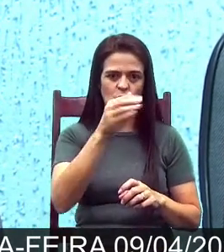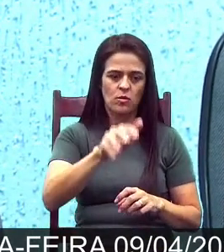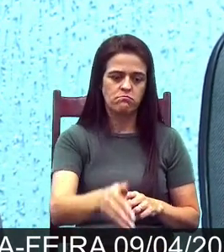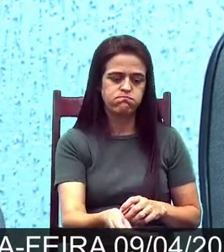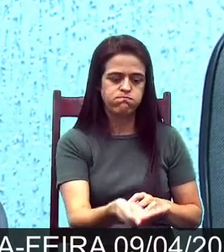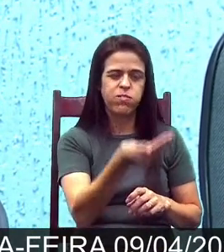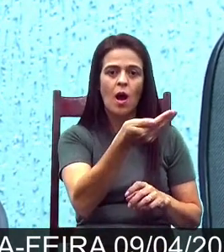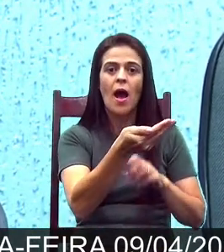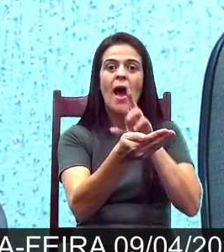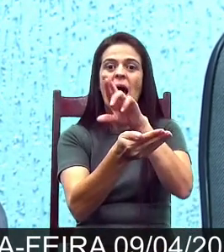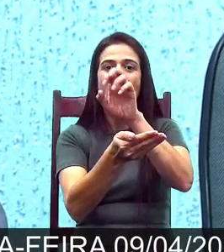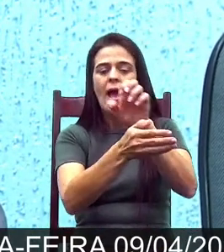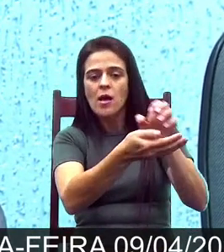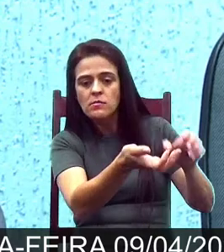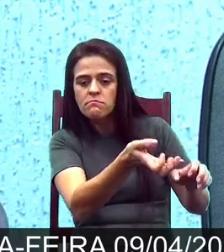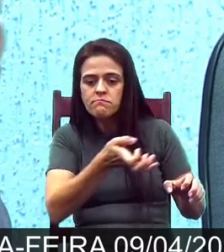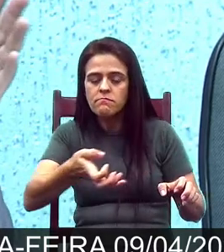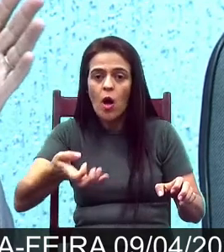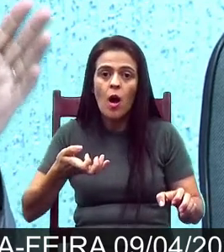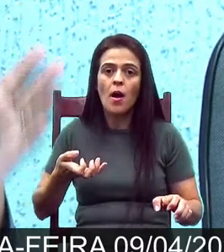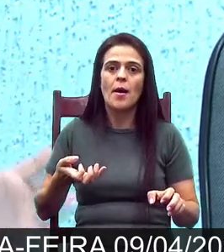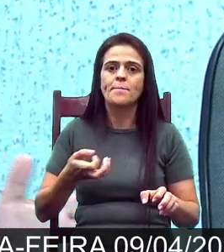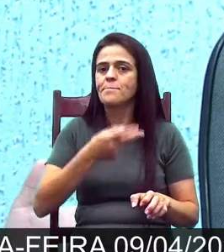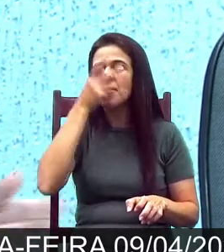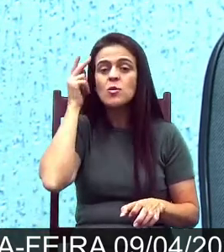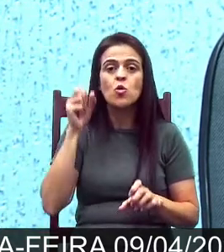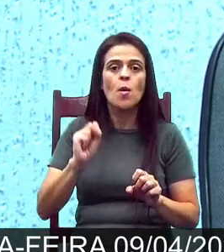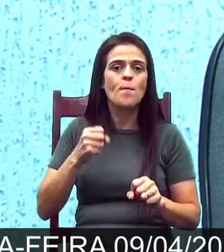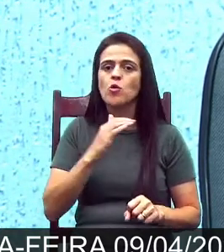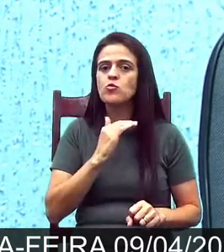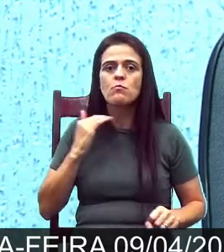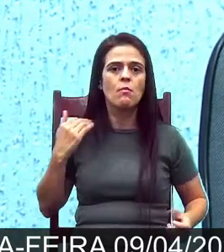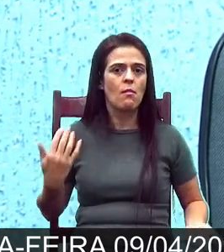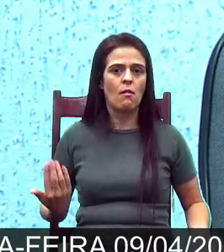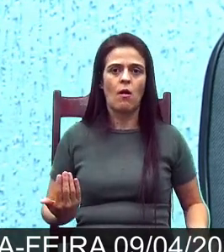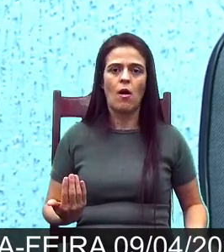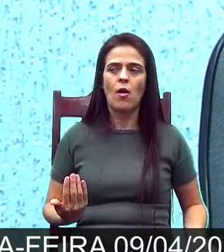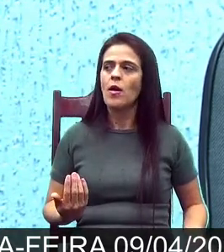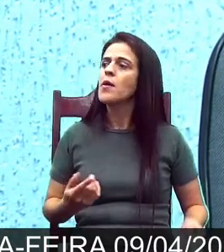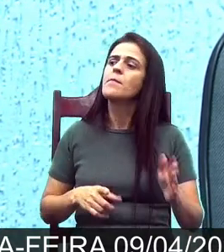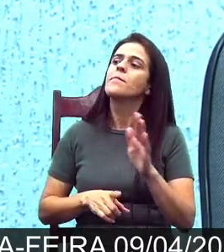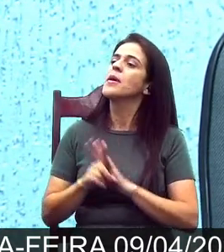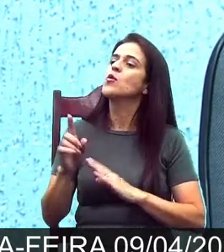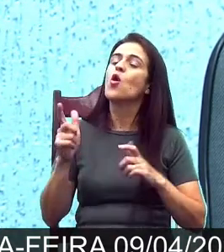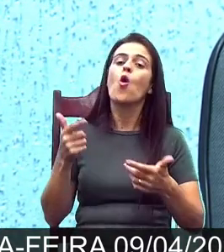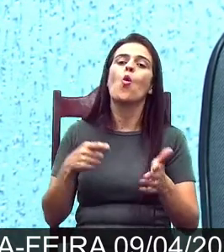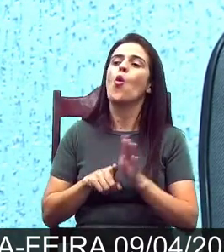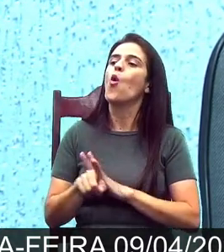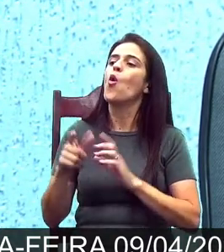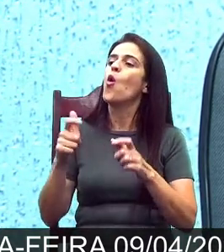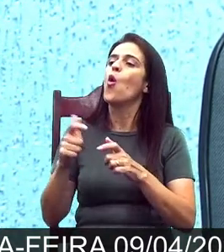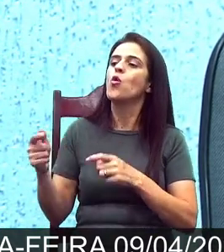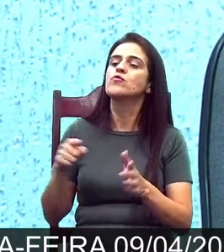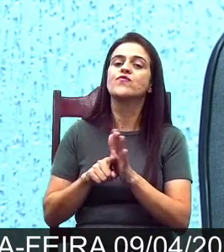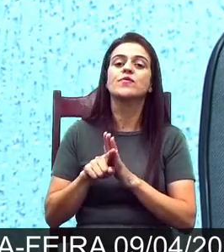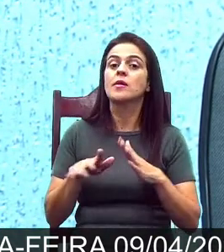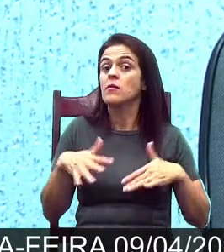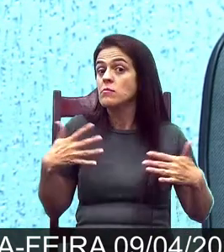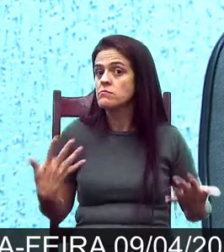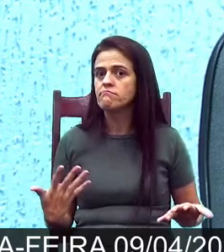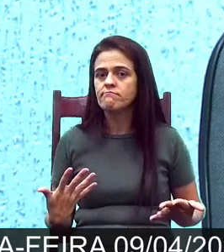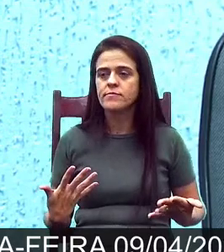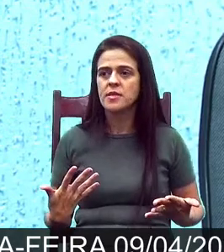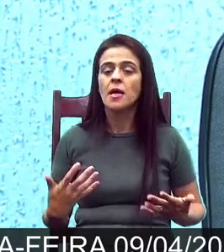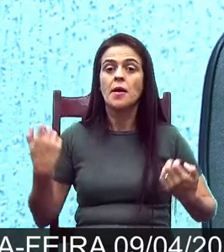louca lá de dentro. E aí eu fico pensando, onde é que está a fiscalização? Não tem fiscalização, porque tem que